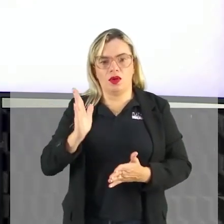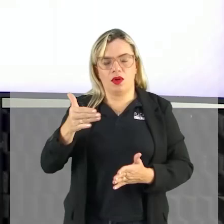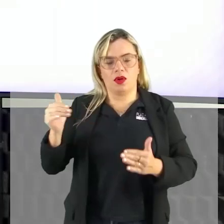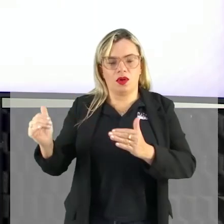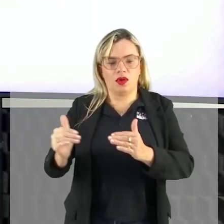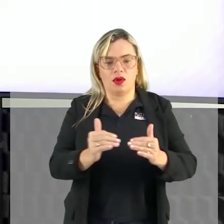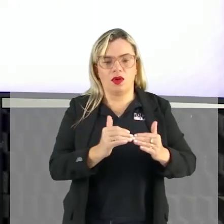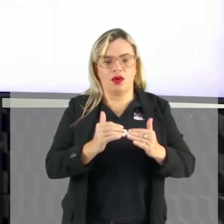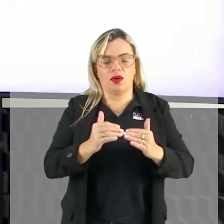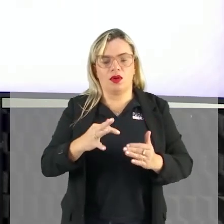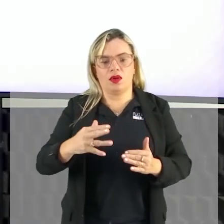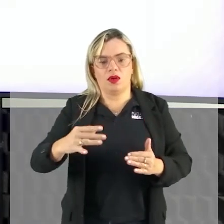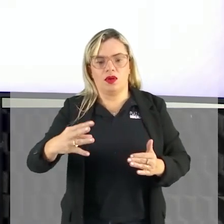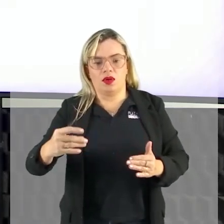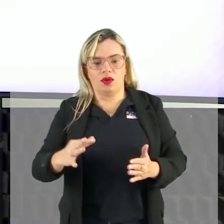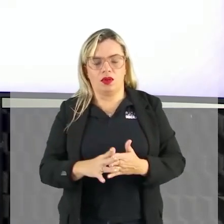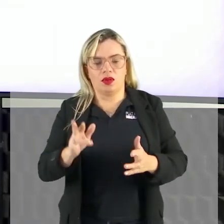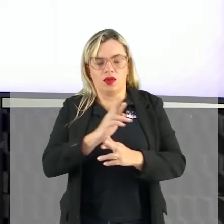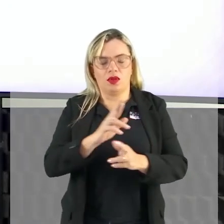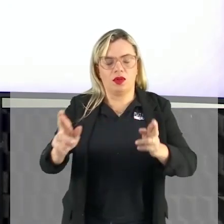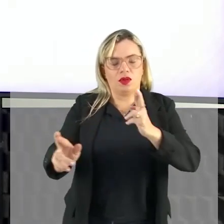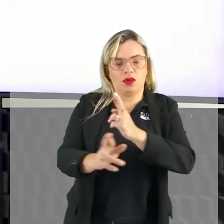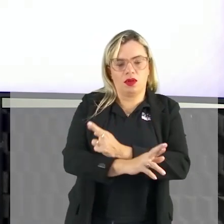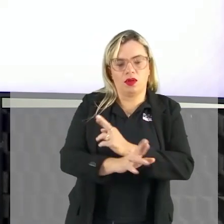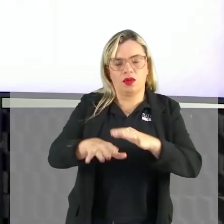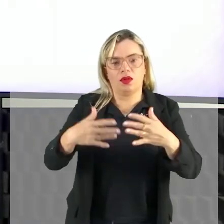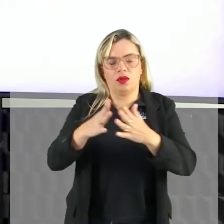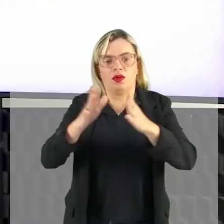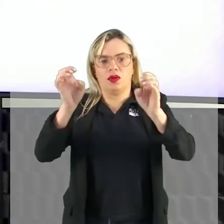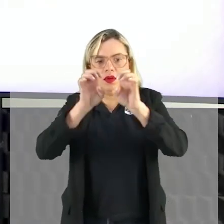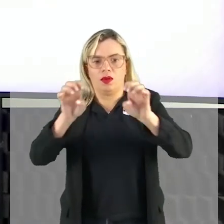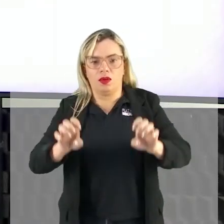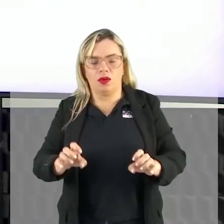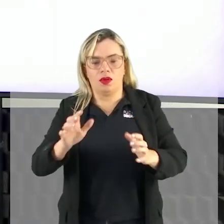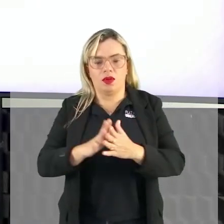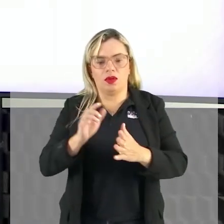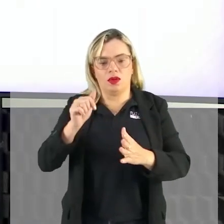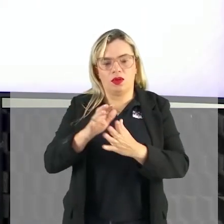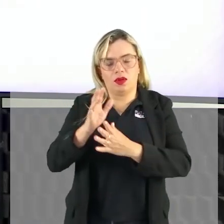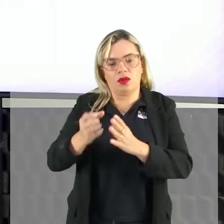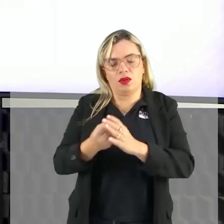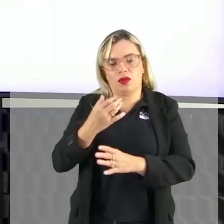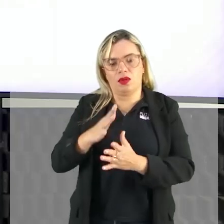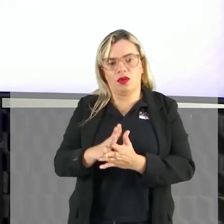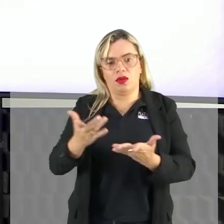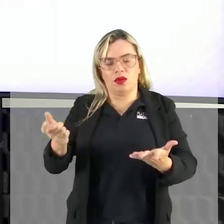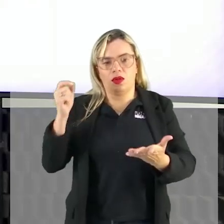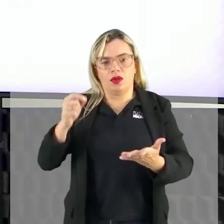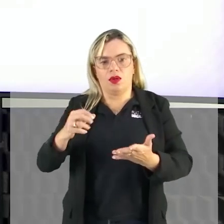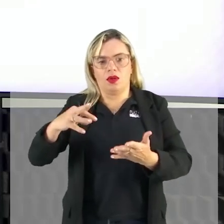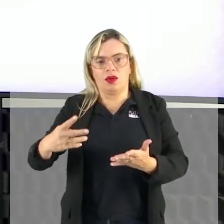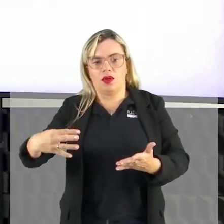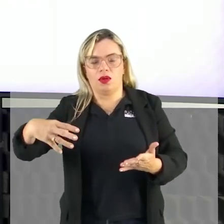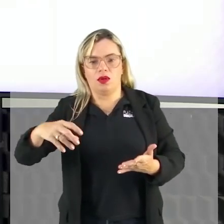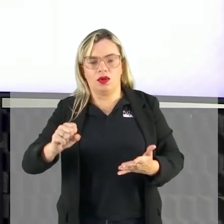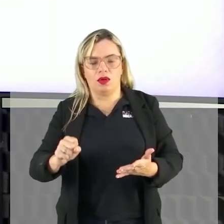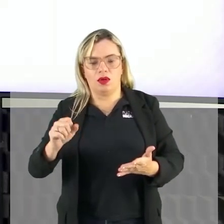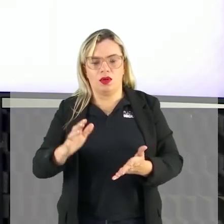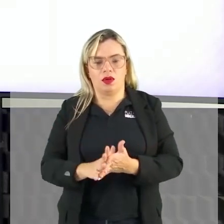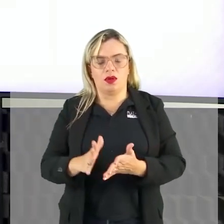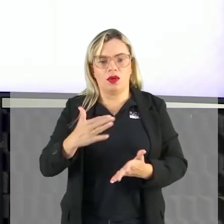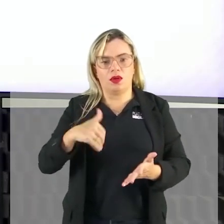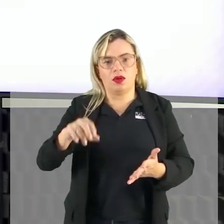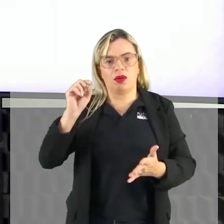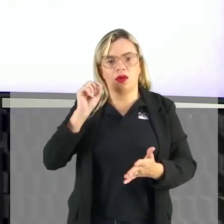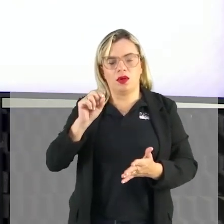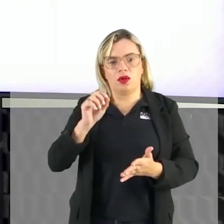à fecundação, né? É aquela estrutura que se forma quando o gameta, né,